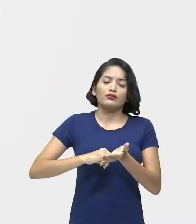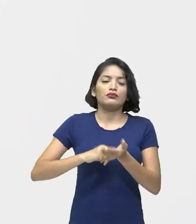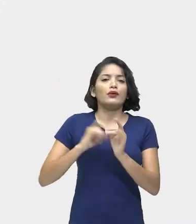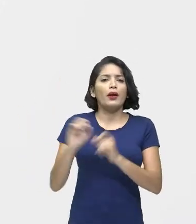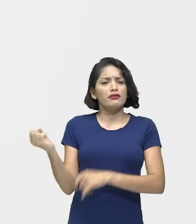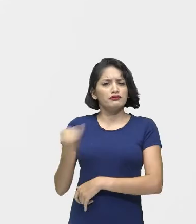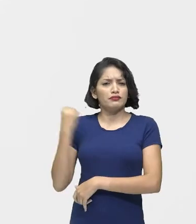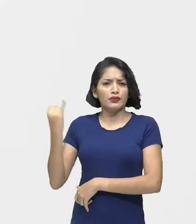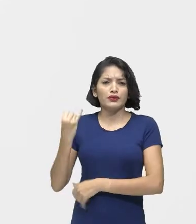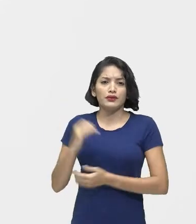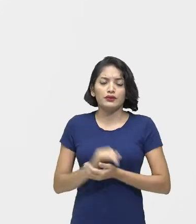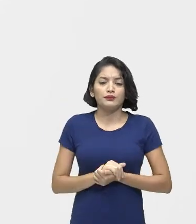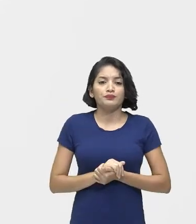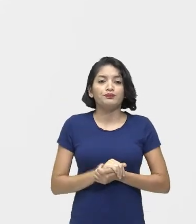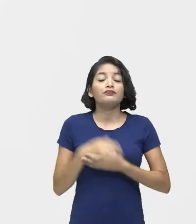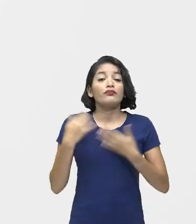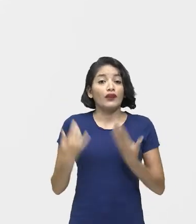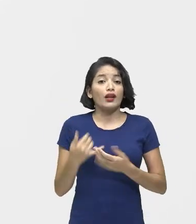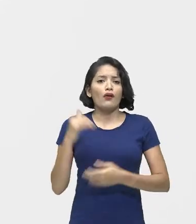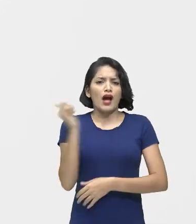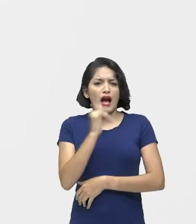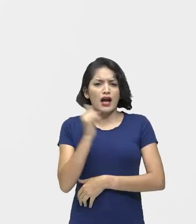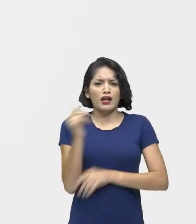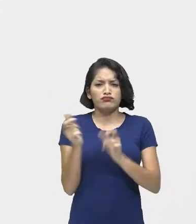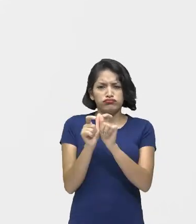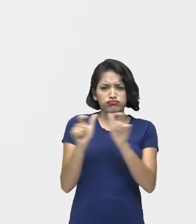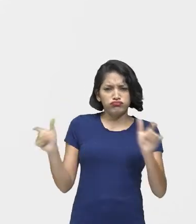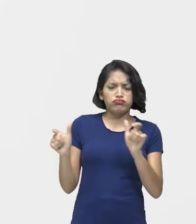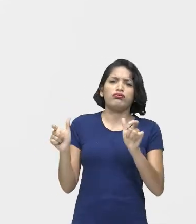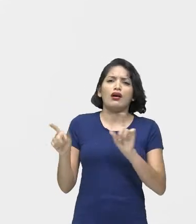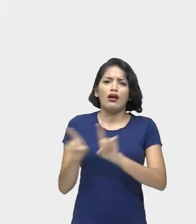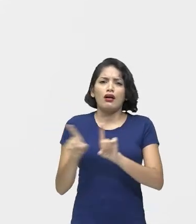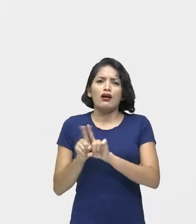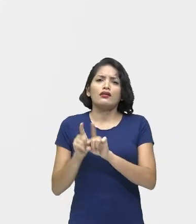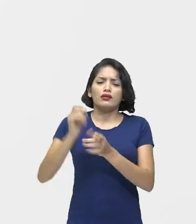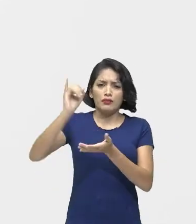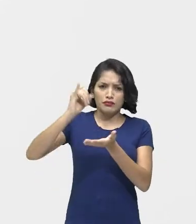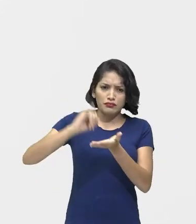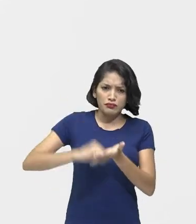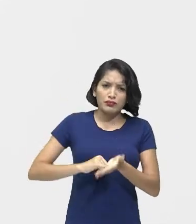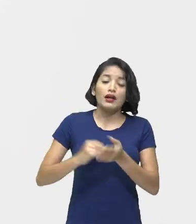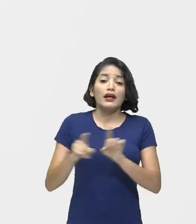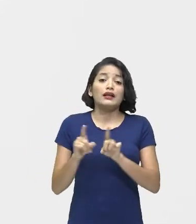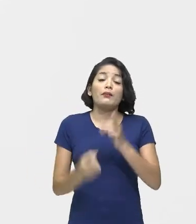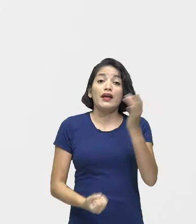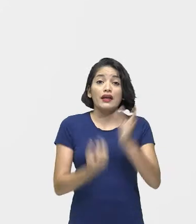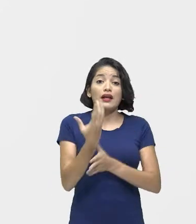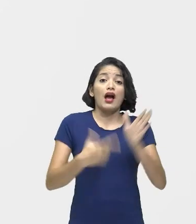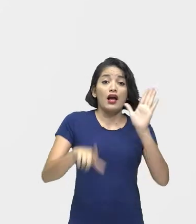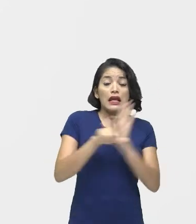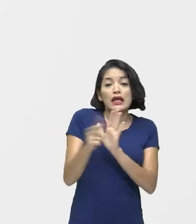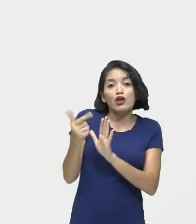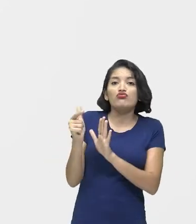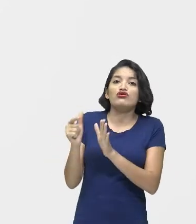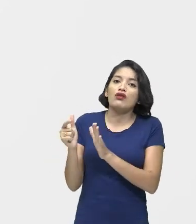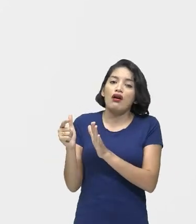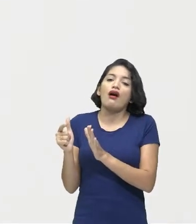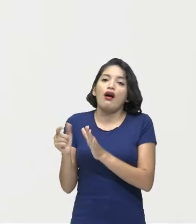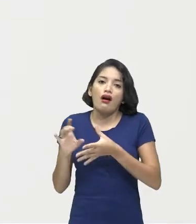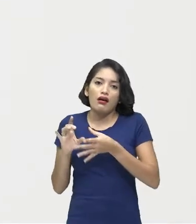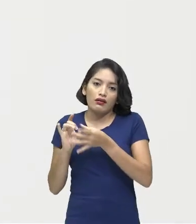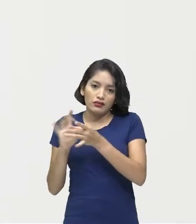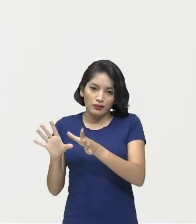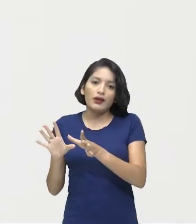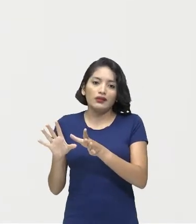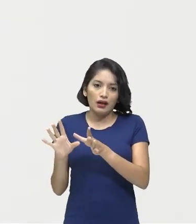A Inglaterra resolveu aumentar vários impostos e taxas, além de criar novas leis que tiravam a liberdade dos norte-americanos.